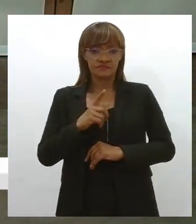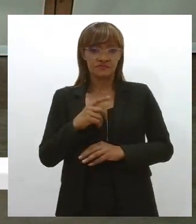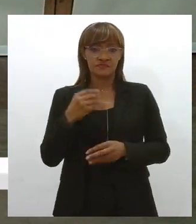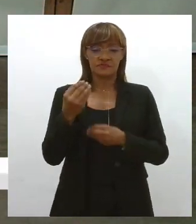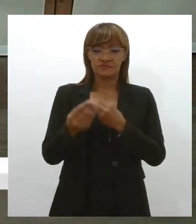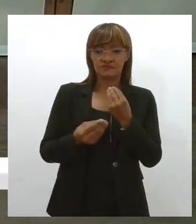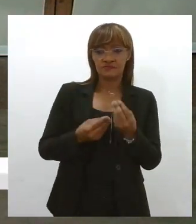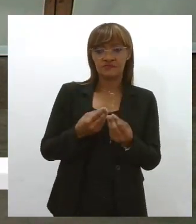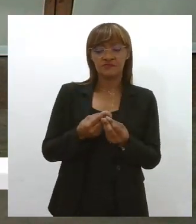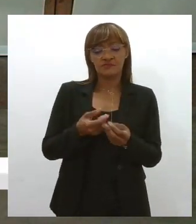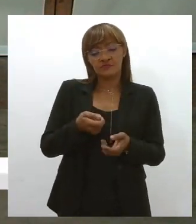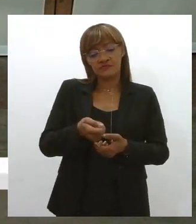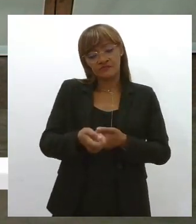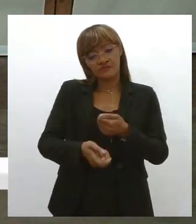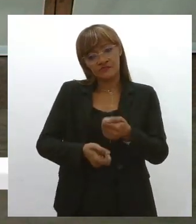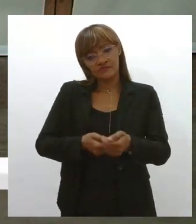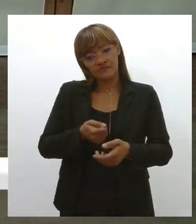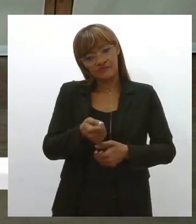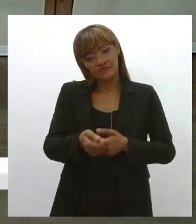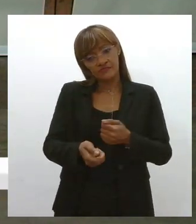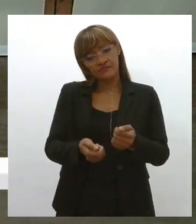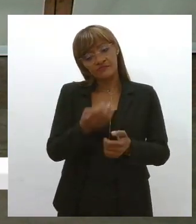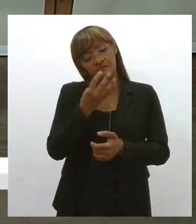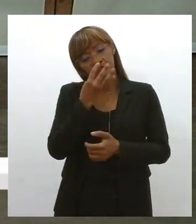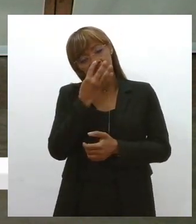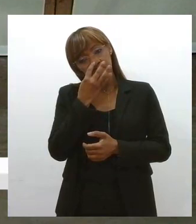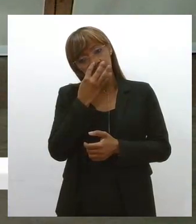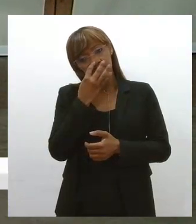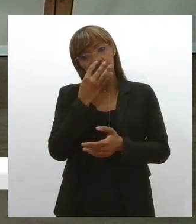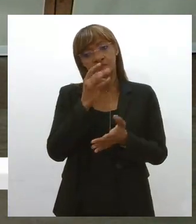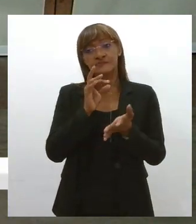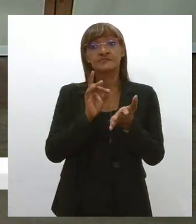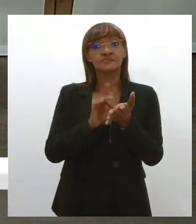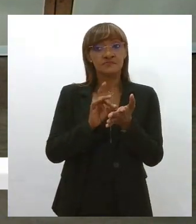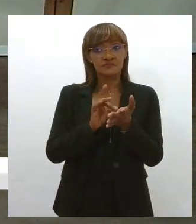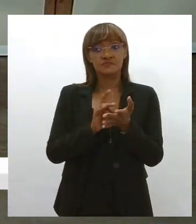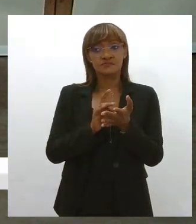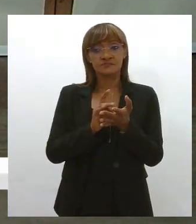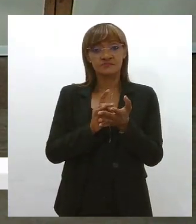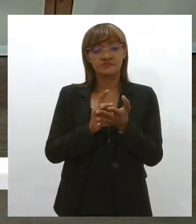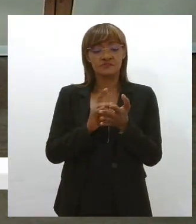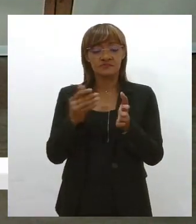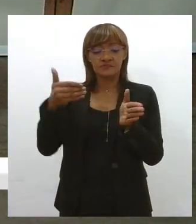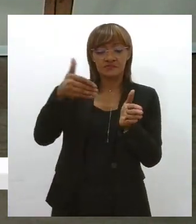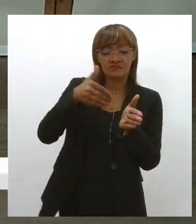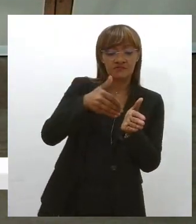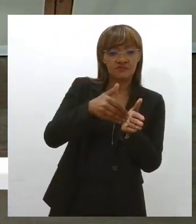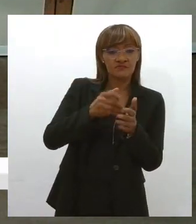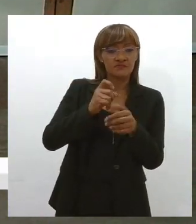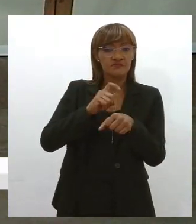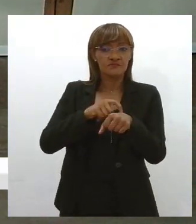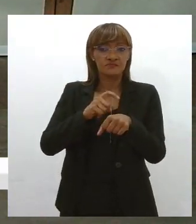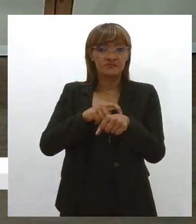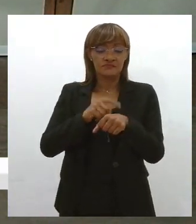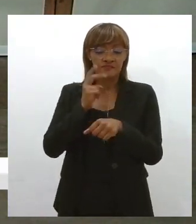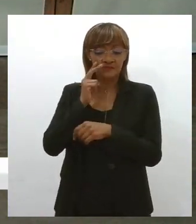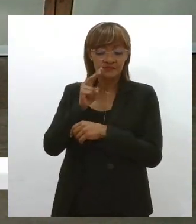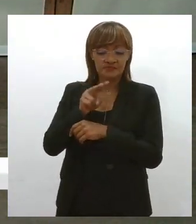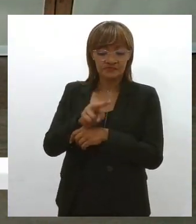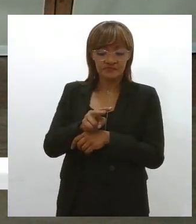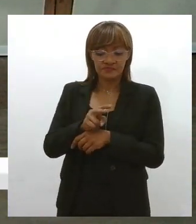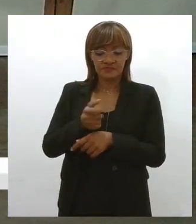enterrar a pessoa, poder estar ali, realmente dar o último adeus até o momento em que a pessoa, né, se vai.